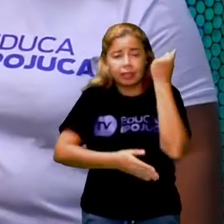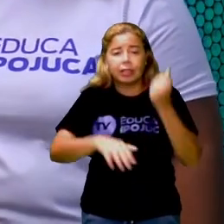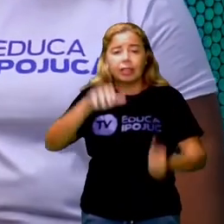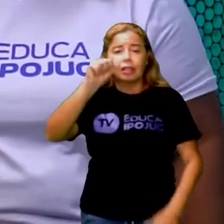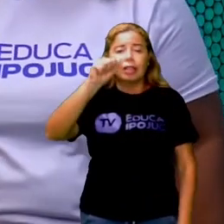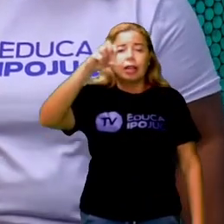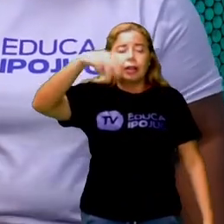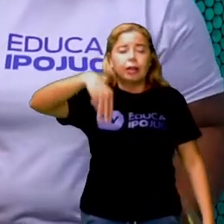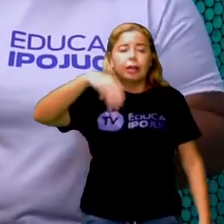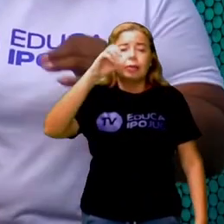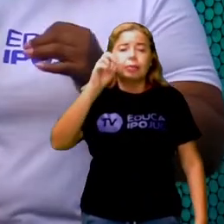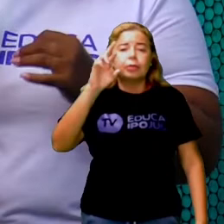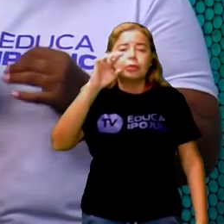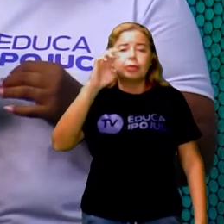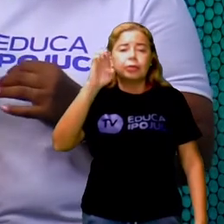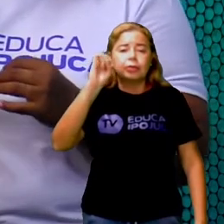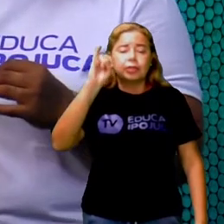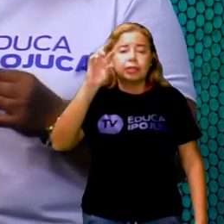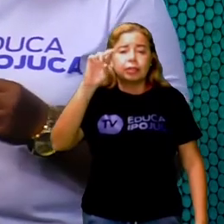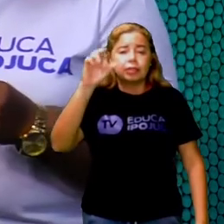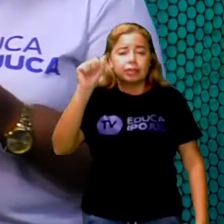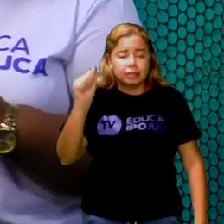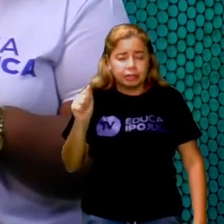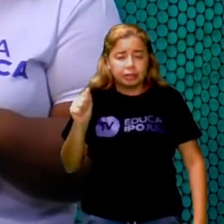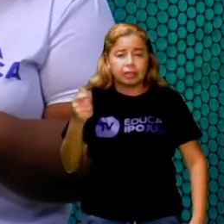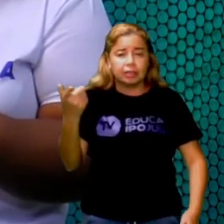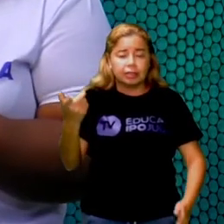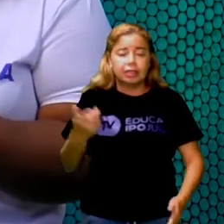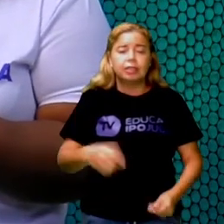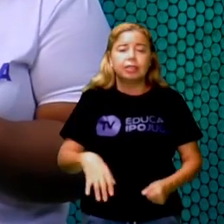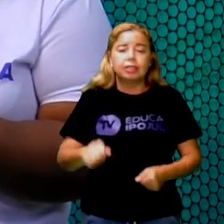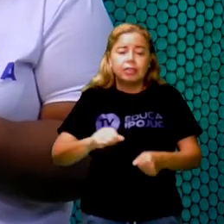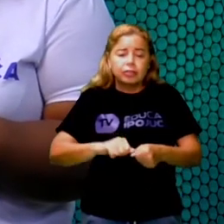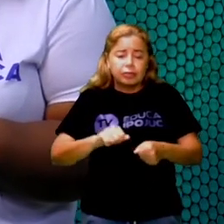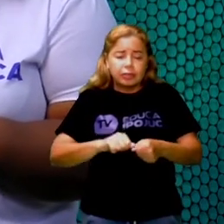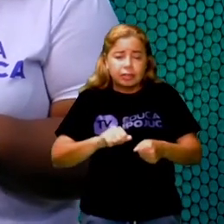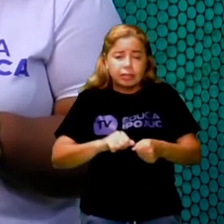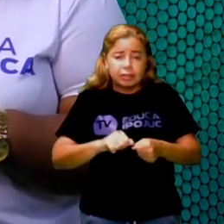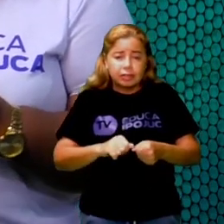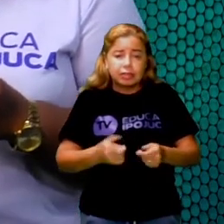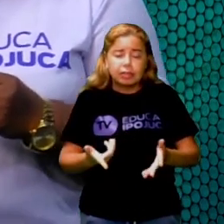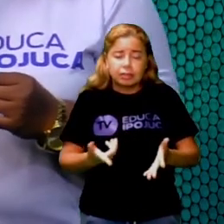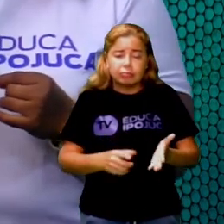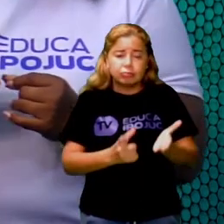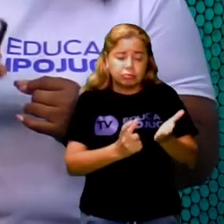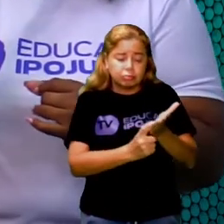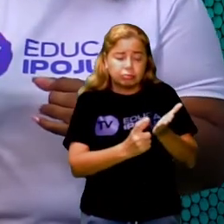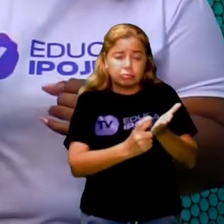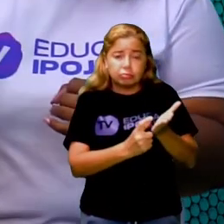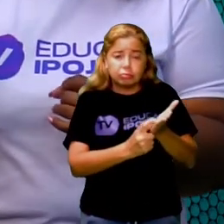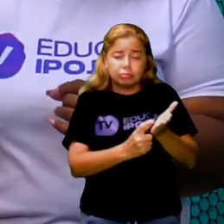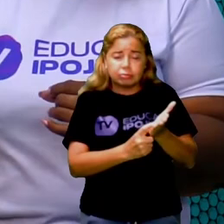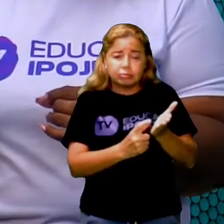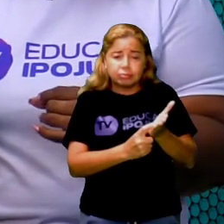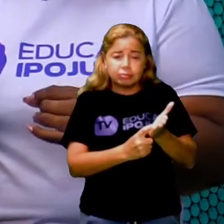planta amoreira serviam para confeccionar,